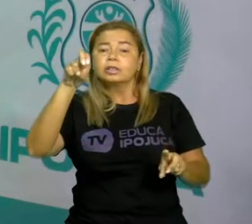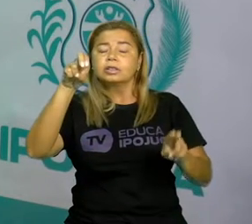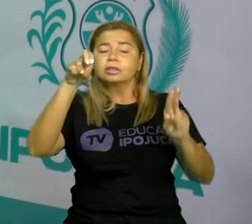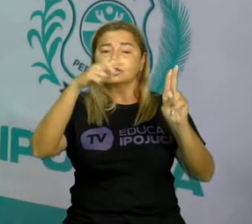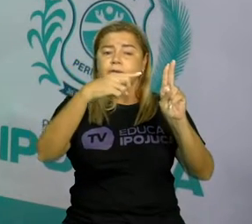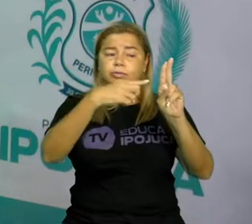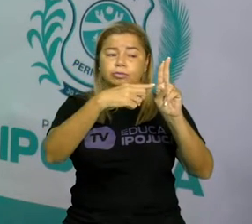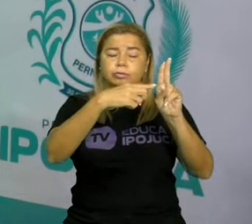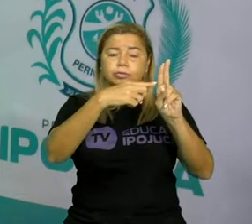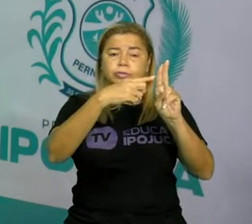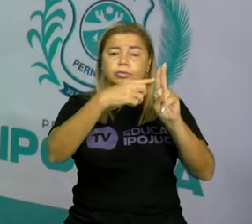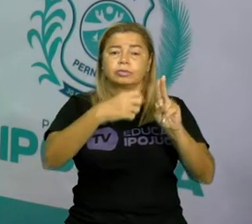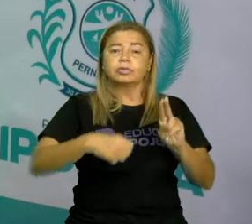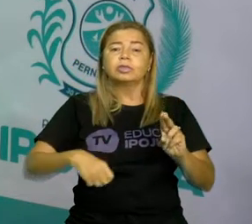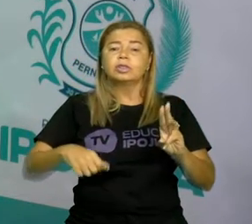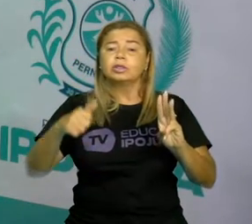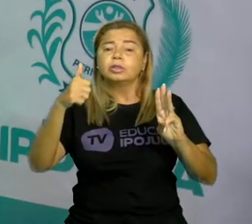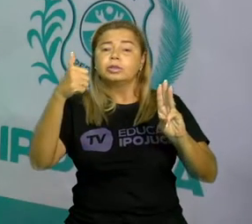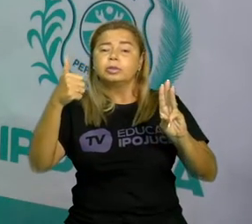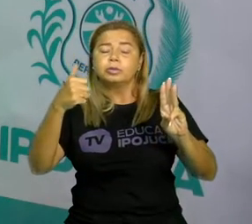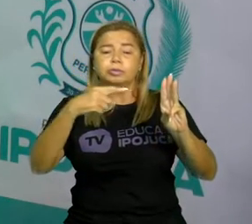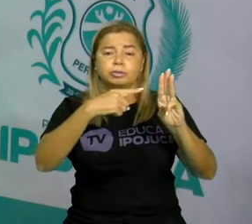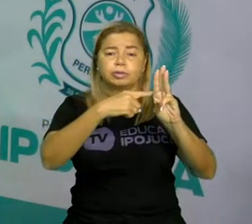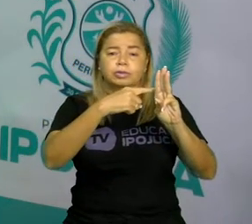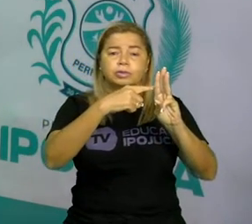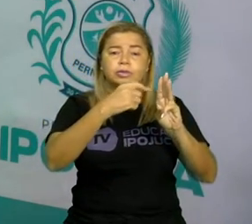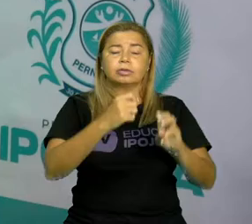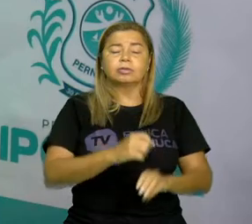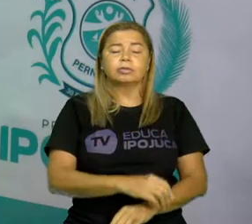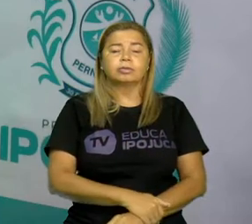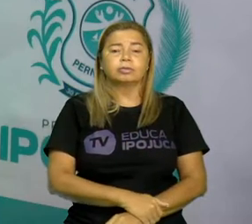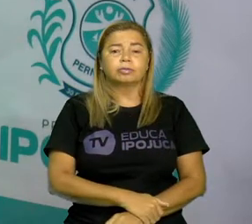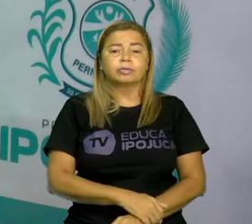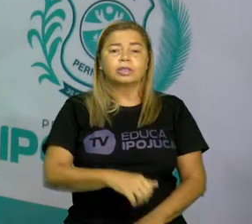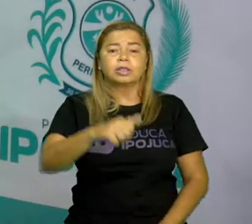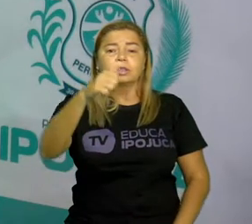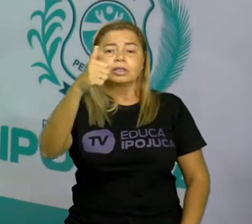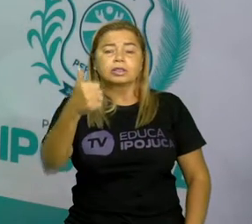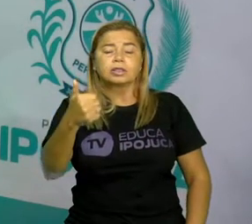dezenas, uma centena. Lê-se